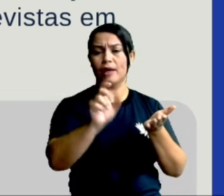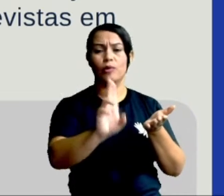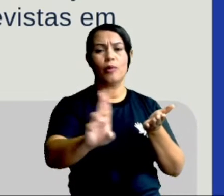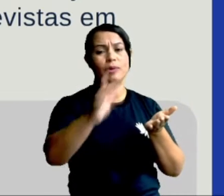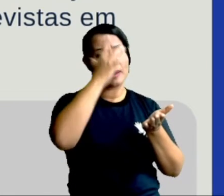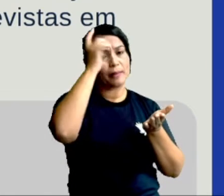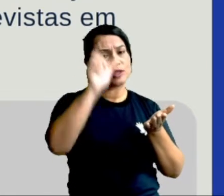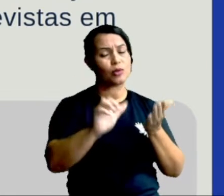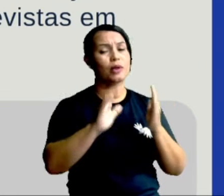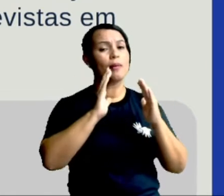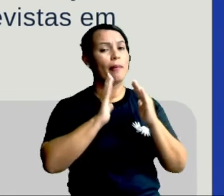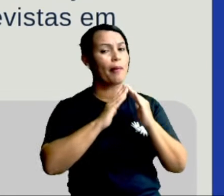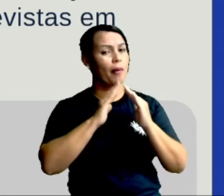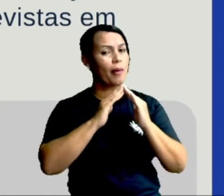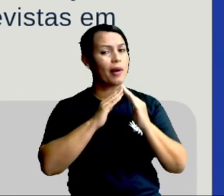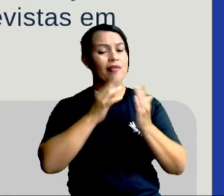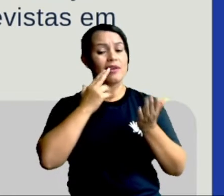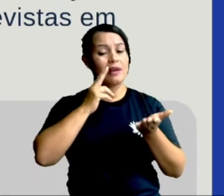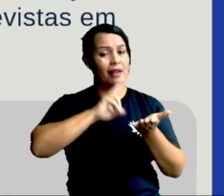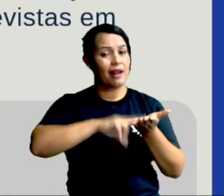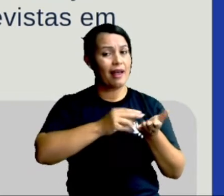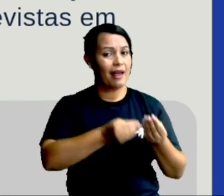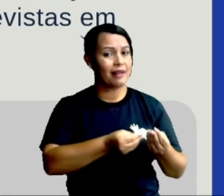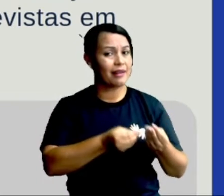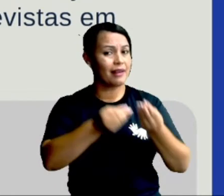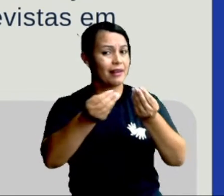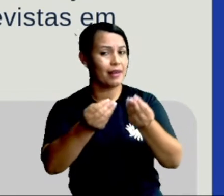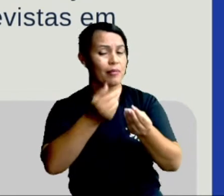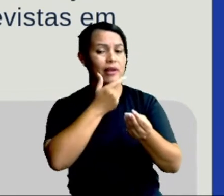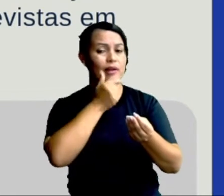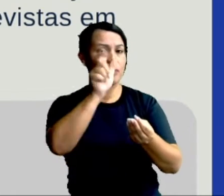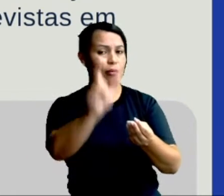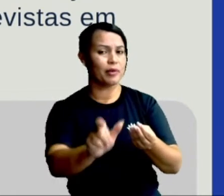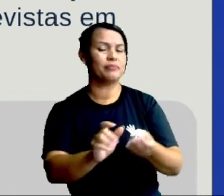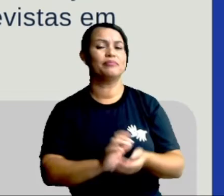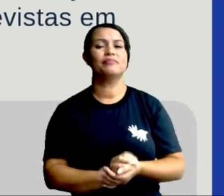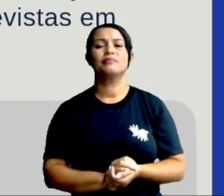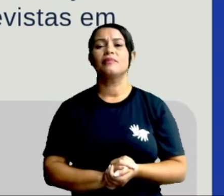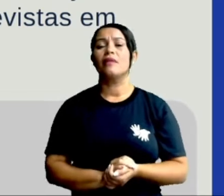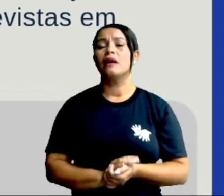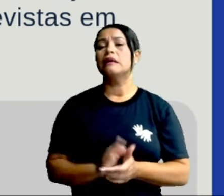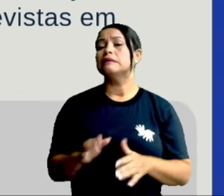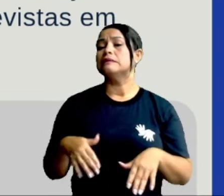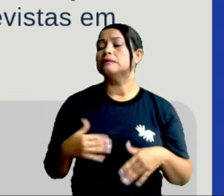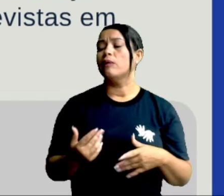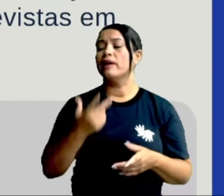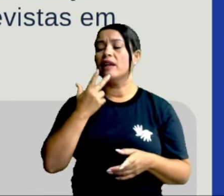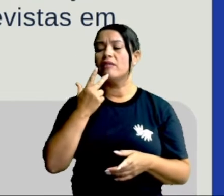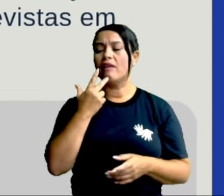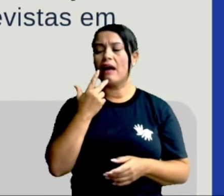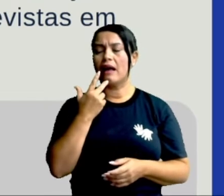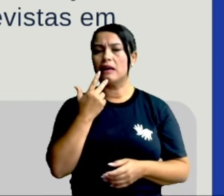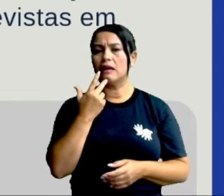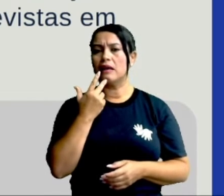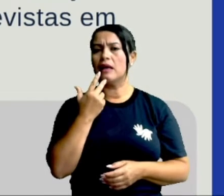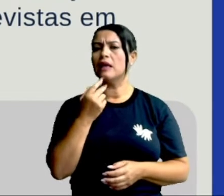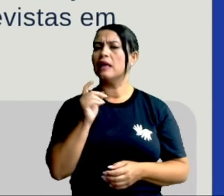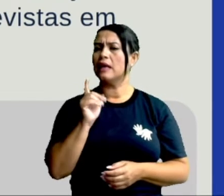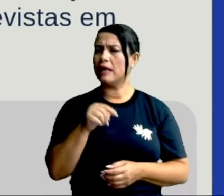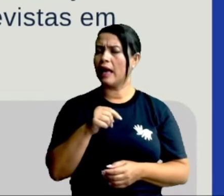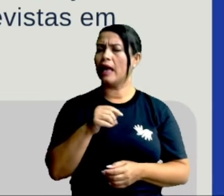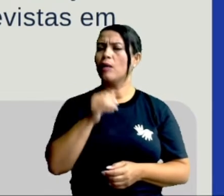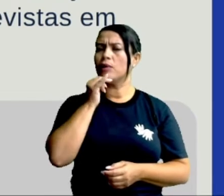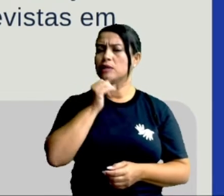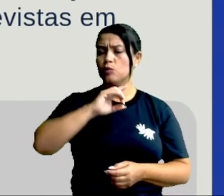ali quem residia e aquela correspondência iria para aquele sujeito, né? E aí ele diz, e era grande,